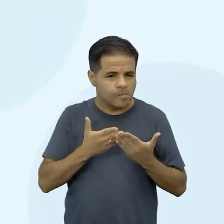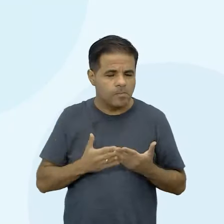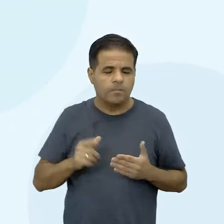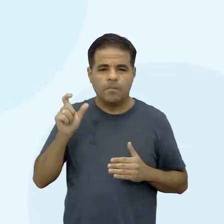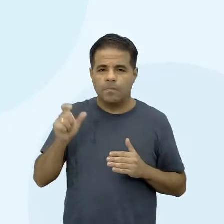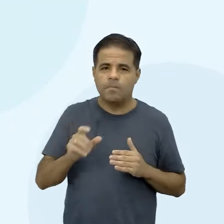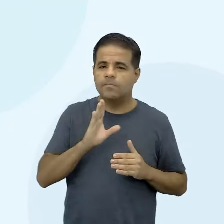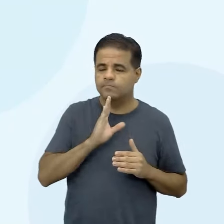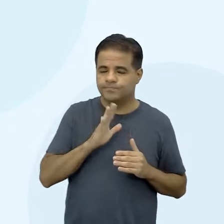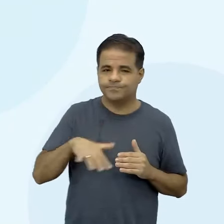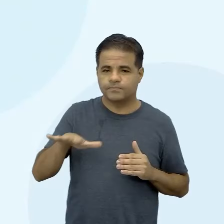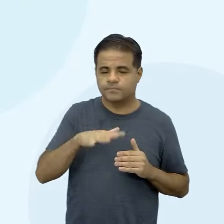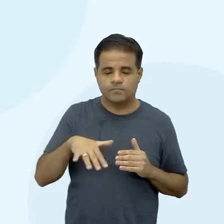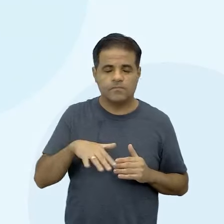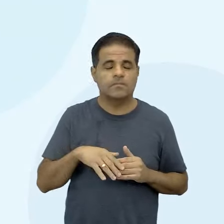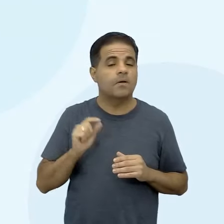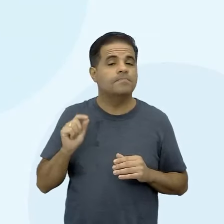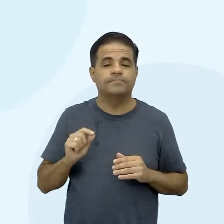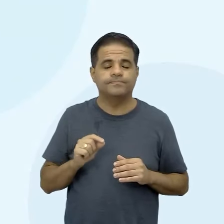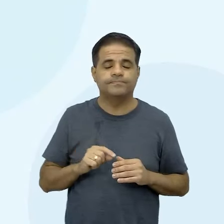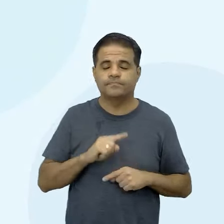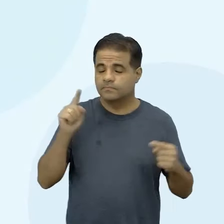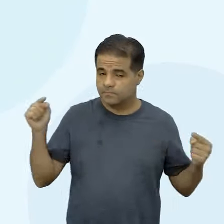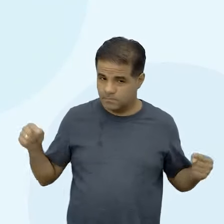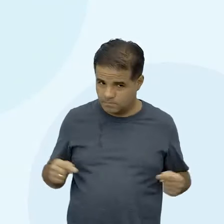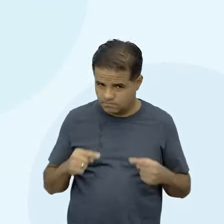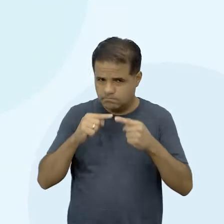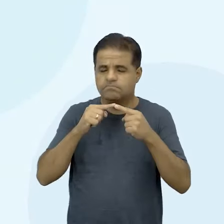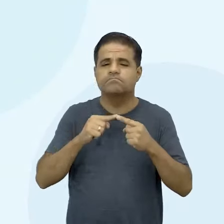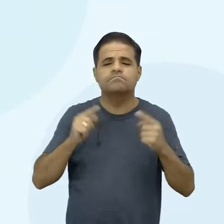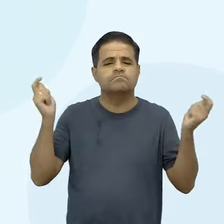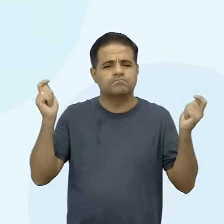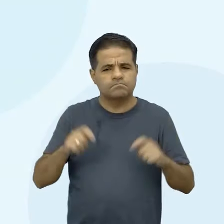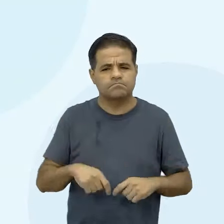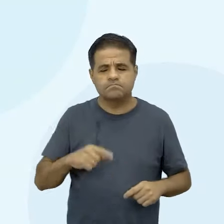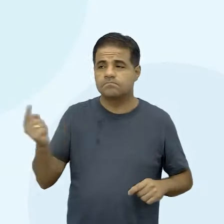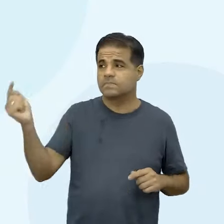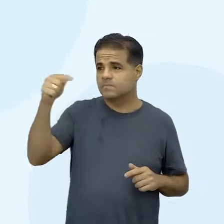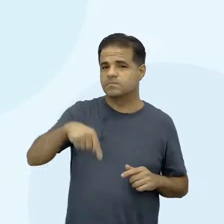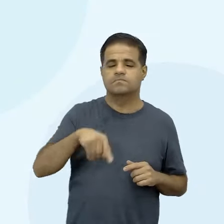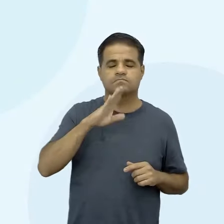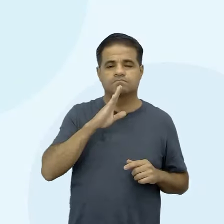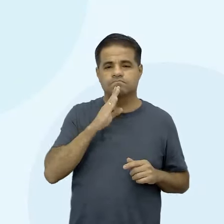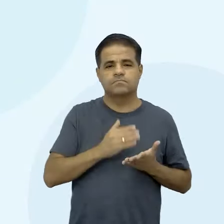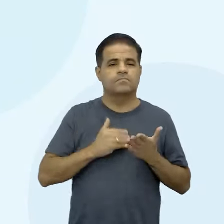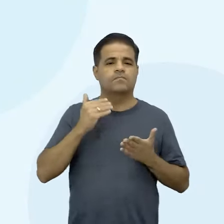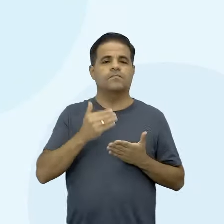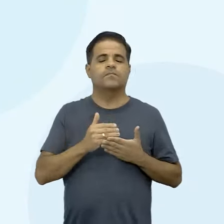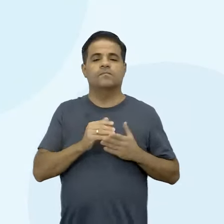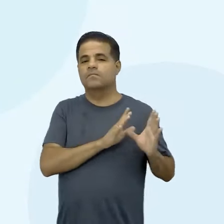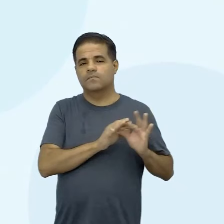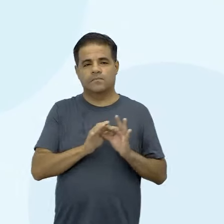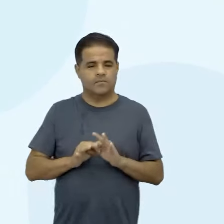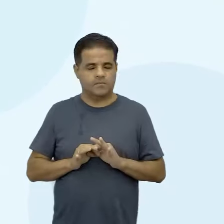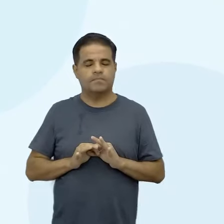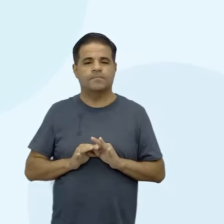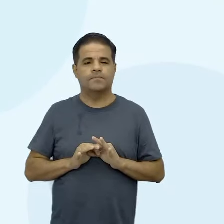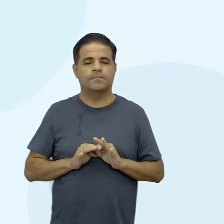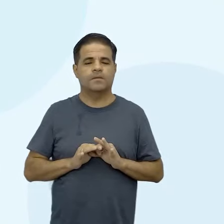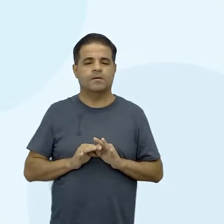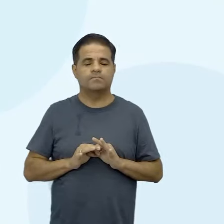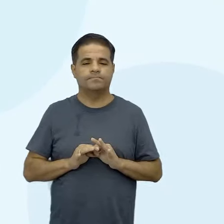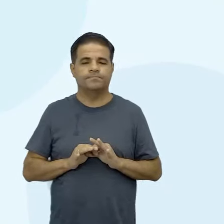ele conheça, né, aquele objeto de conhecimento ou venha conhecer e tudo mais num contexto